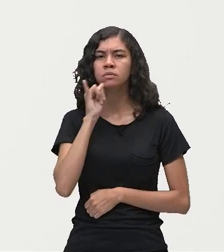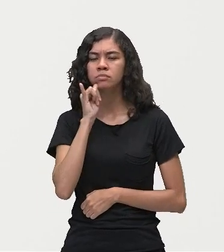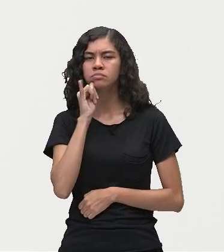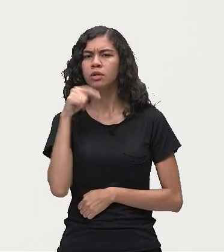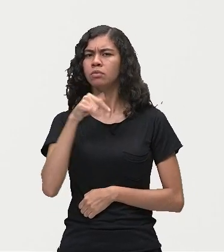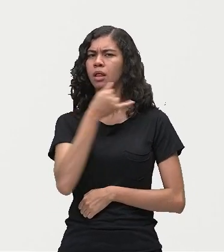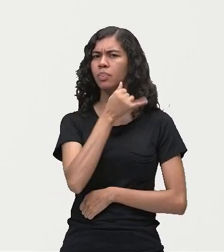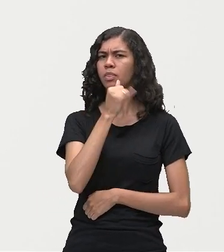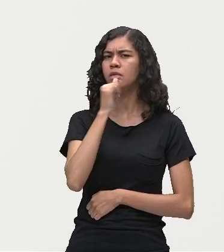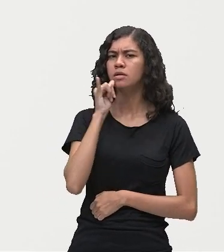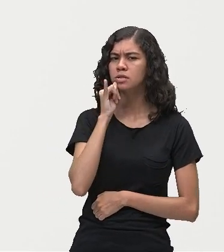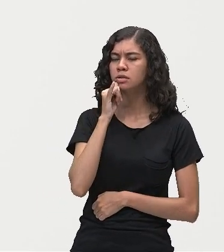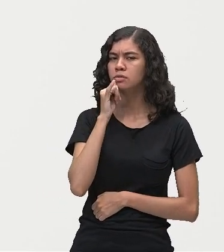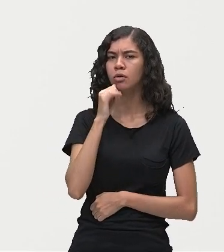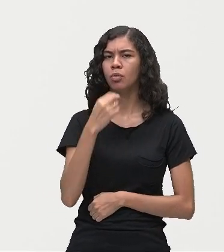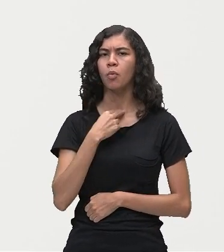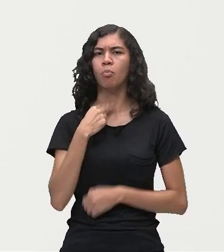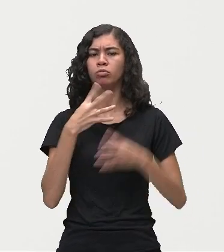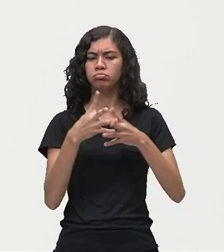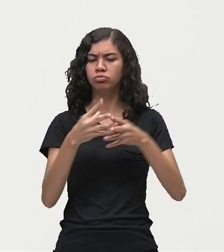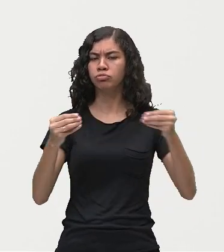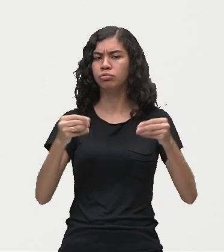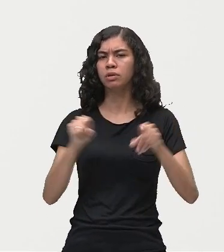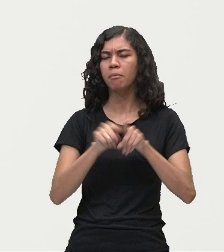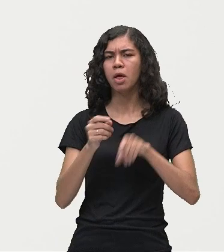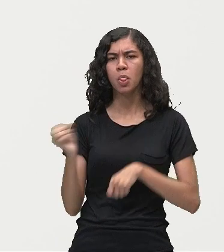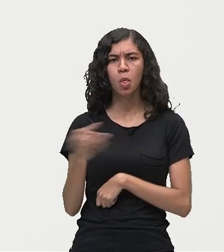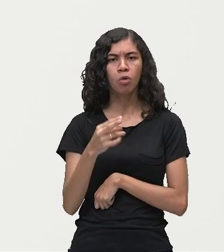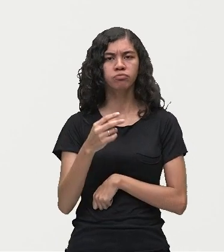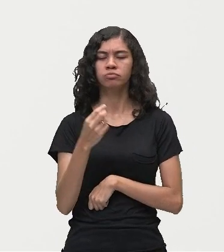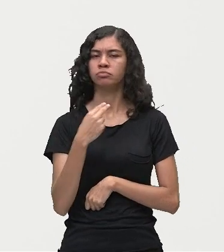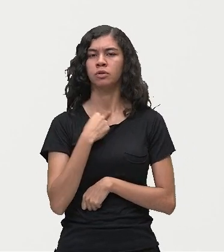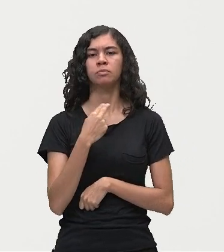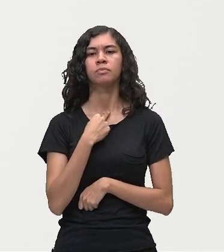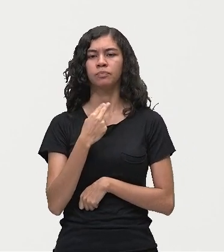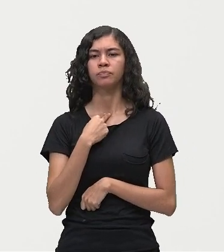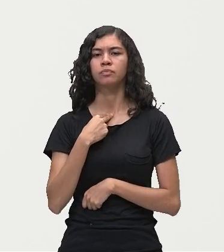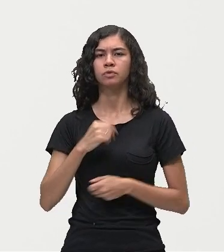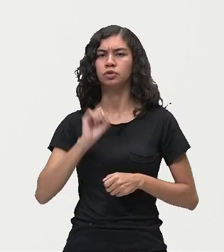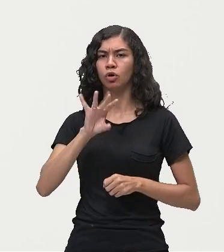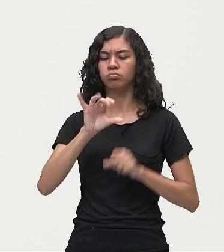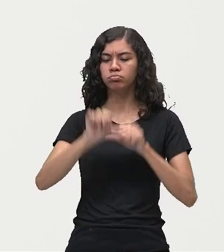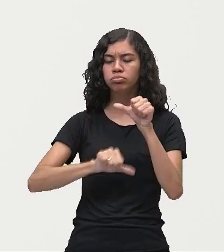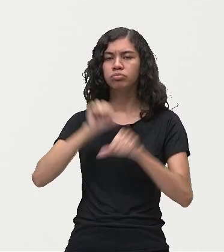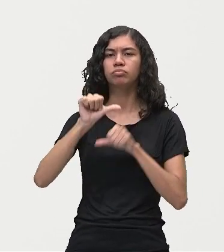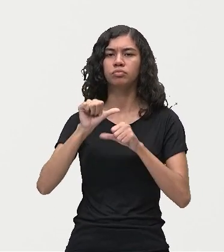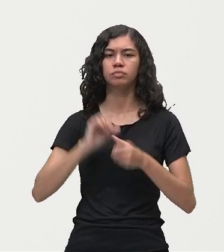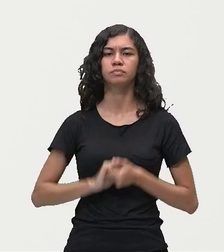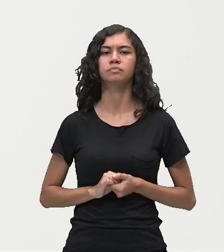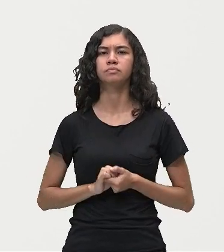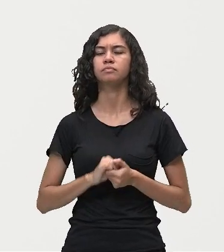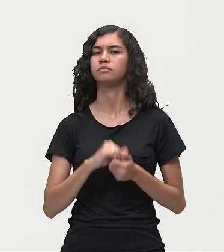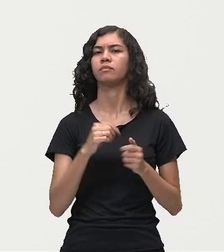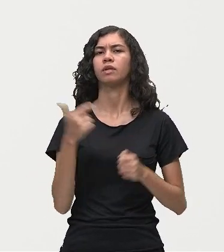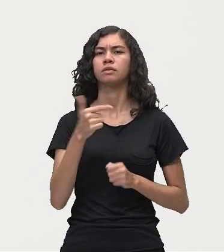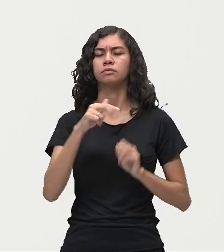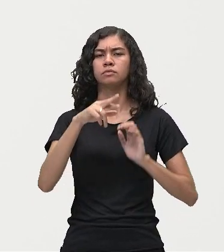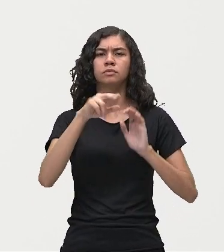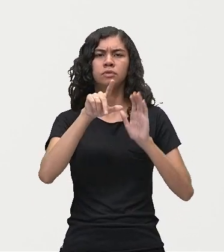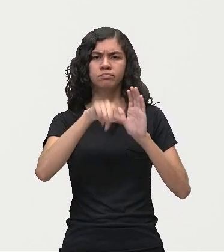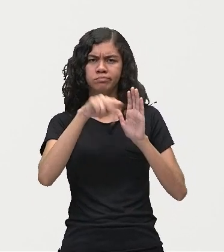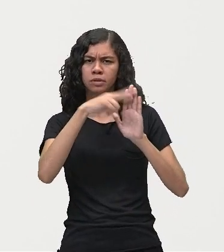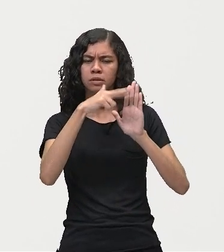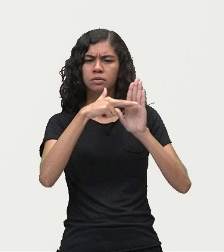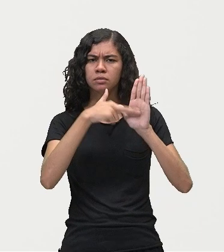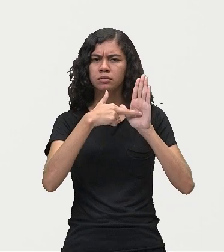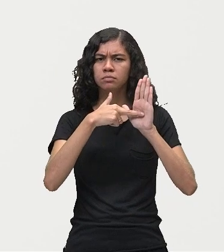não pode ser destruída nem criada, somente transformada. Já a segunda lei fala da transferência de energia